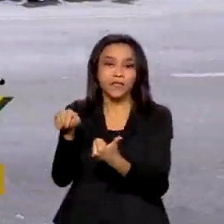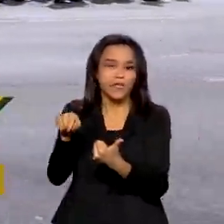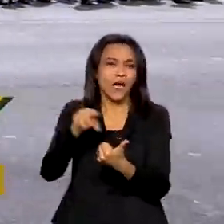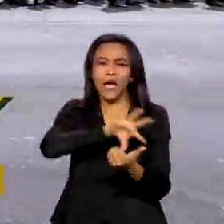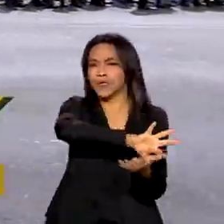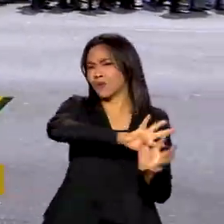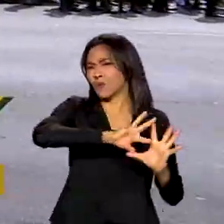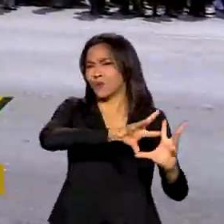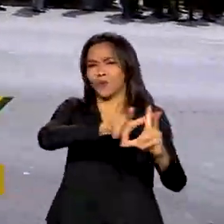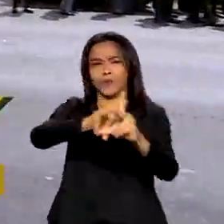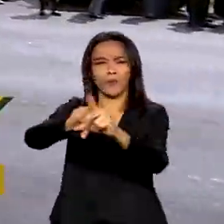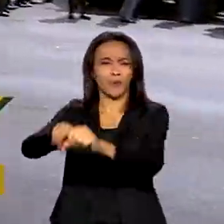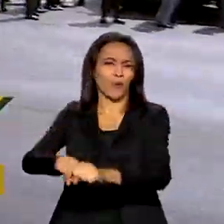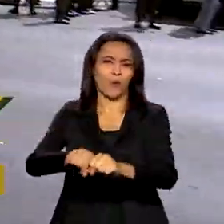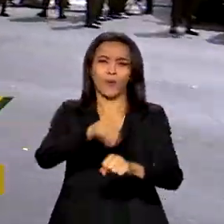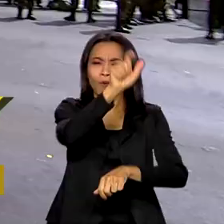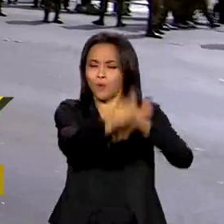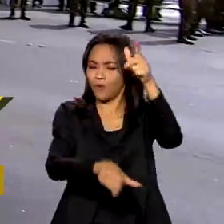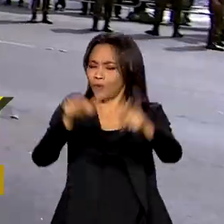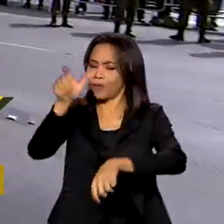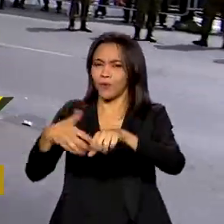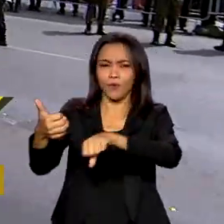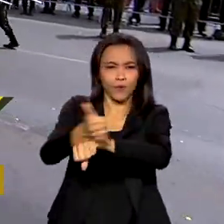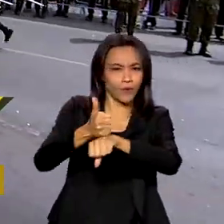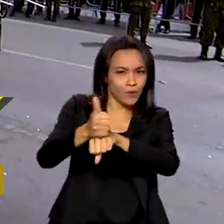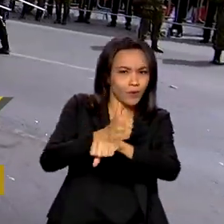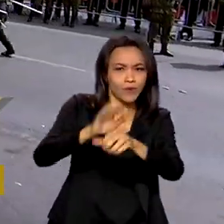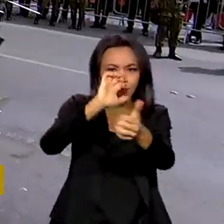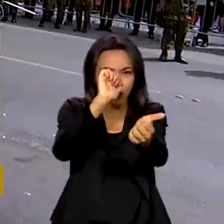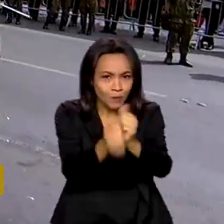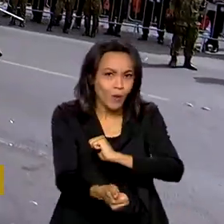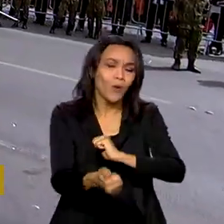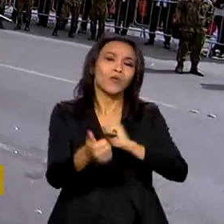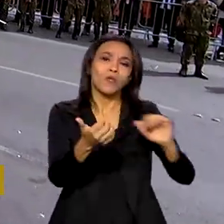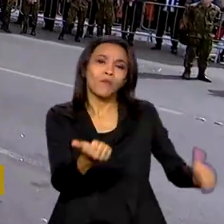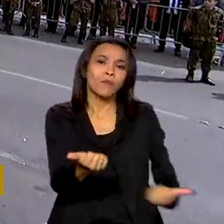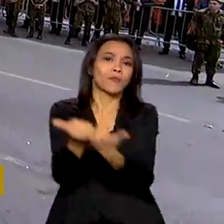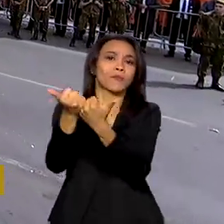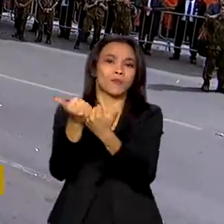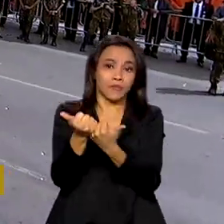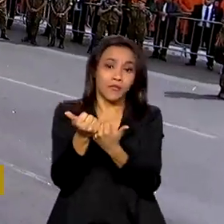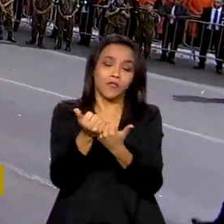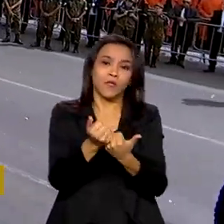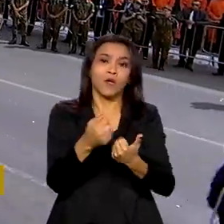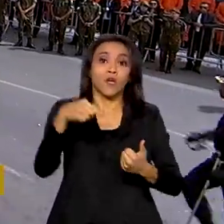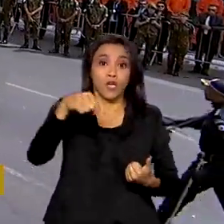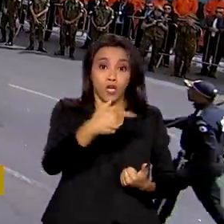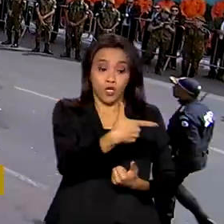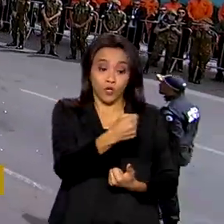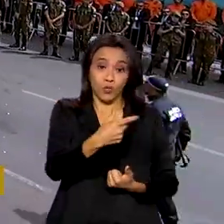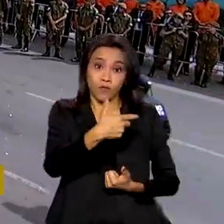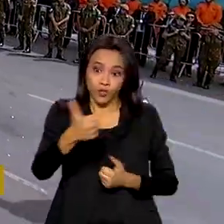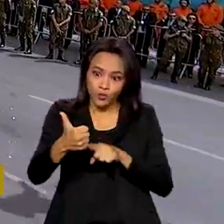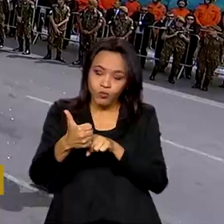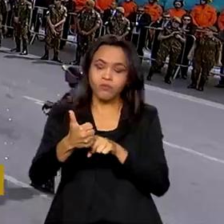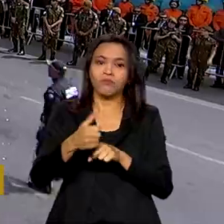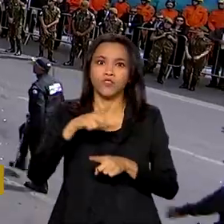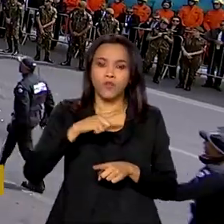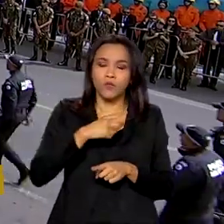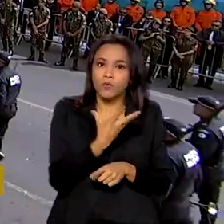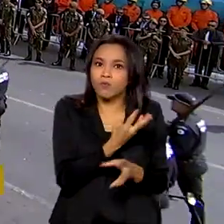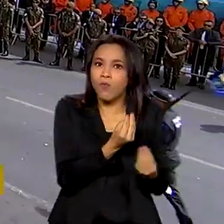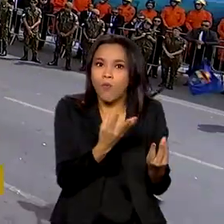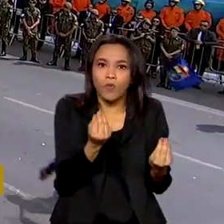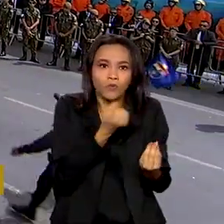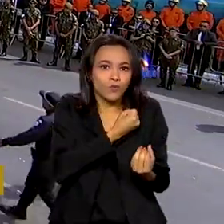atletas olímpicos. Esse ano, no ano que passou, em 2021, nós tivemos resultados expressivos. Né?